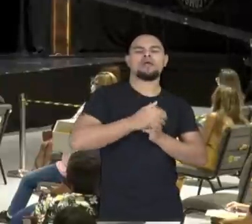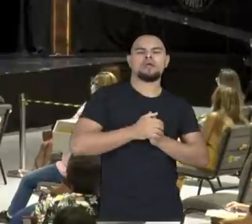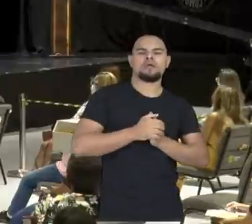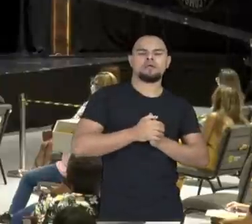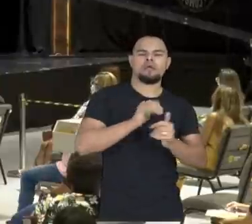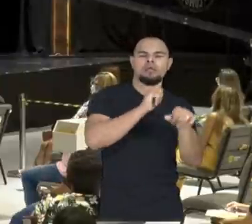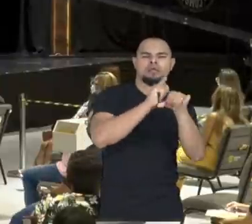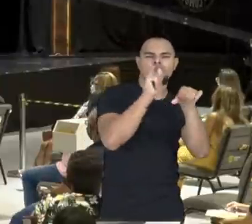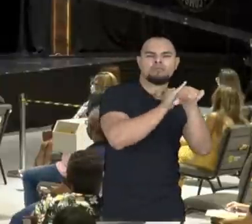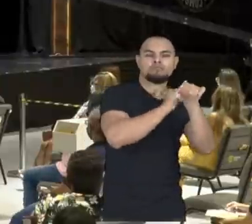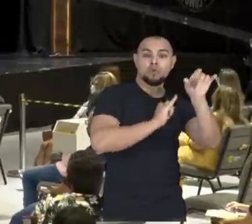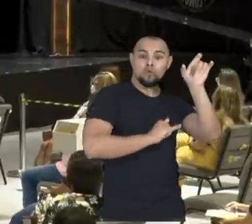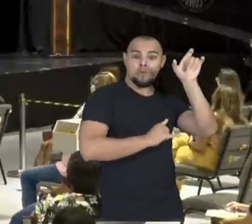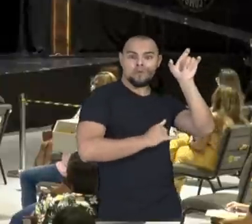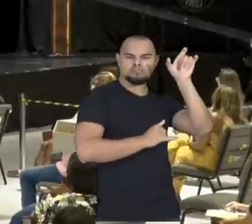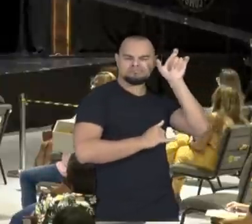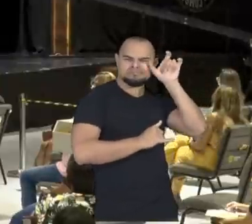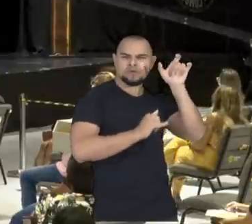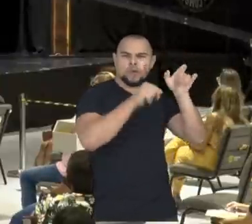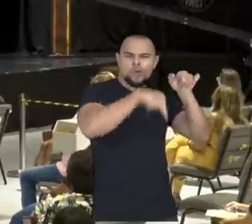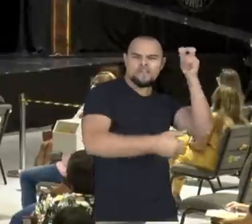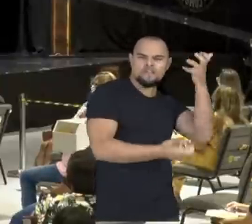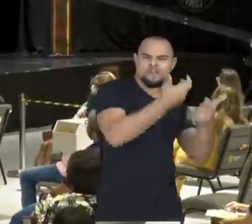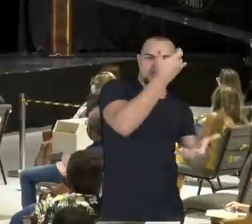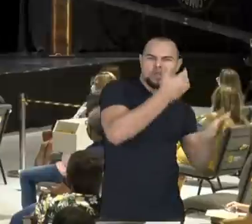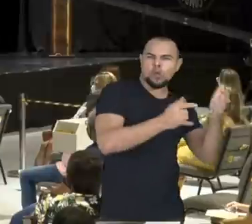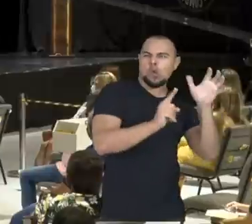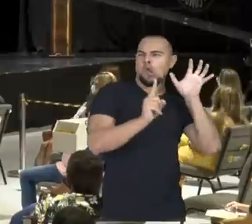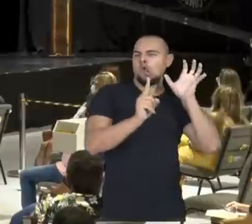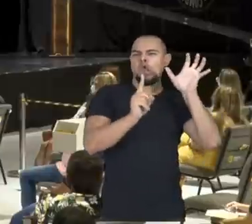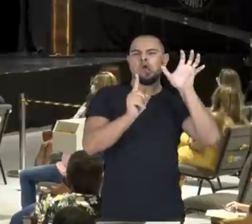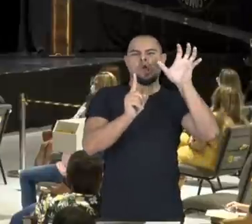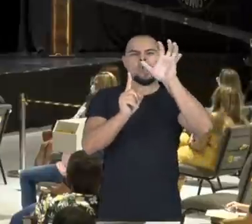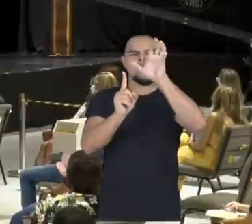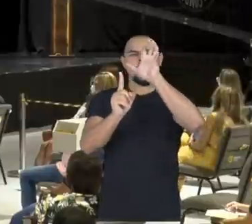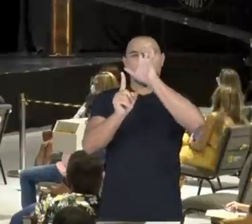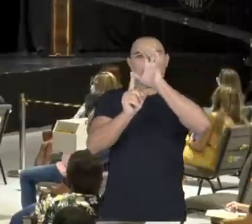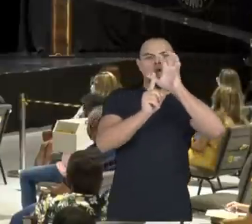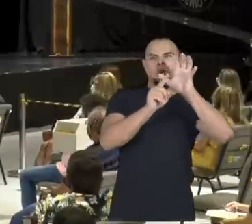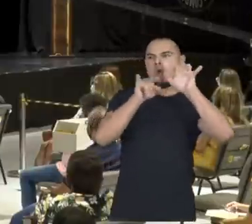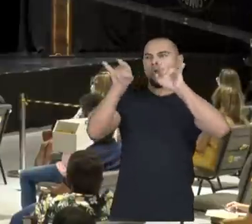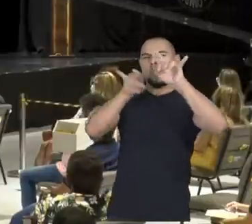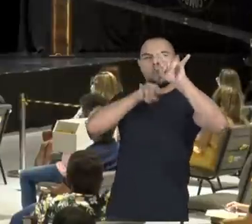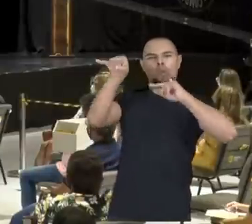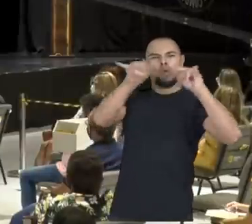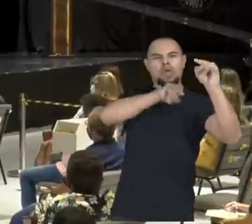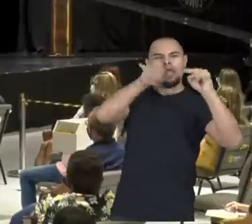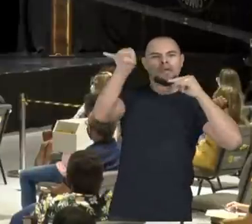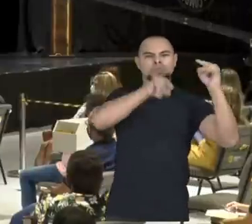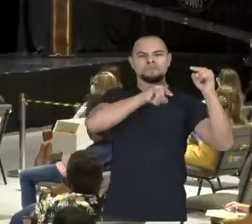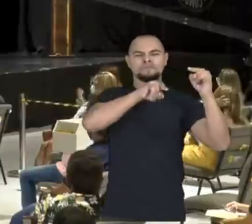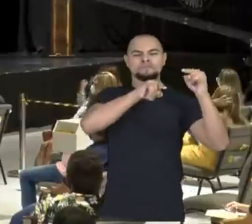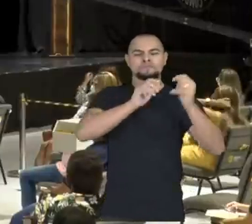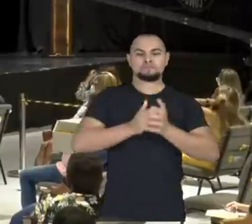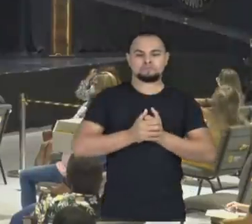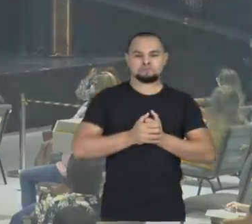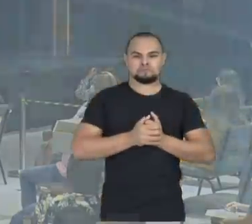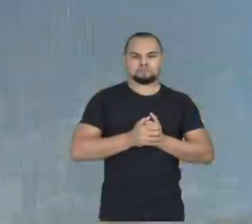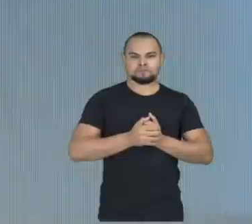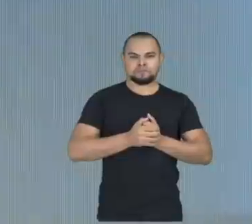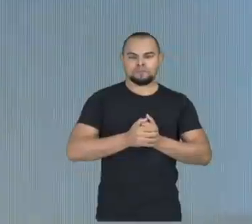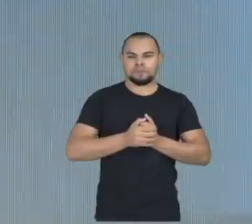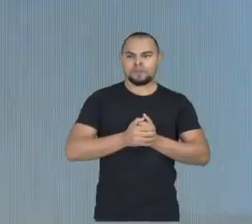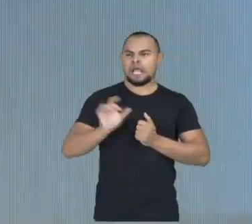inferno criou e está trazendo, arrastando gente para dentro dela. Igreja,